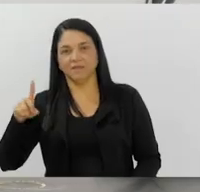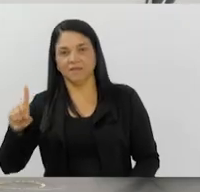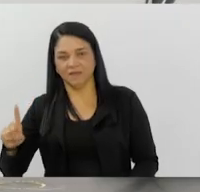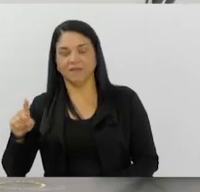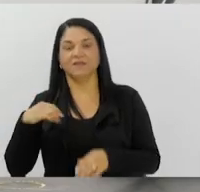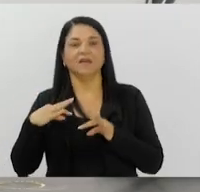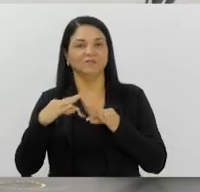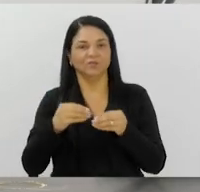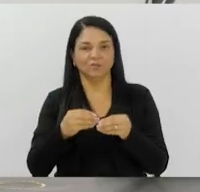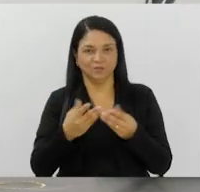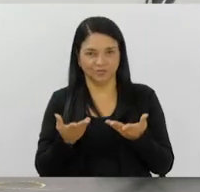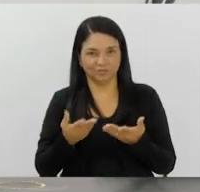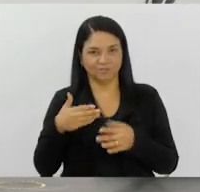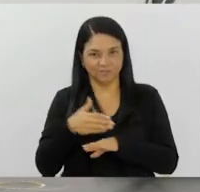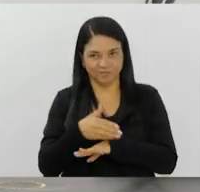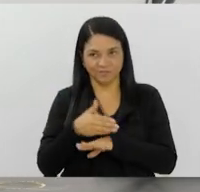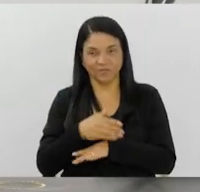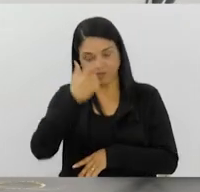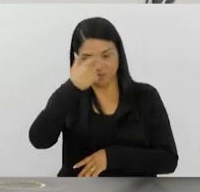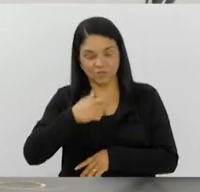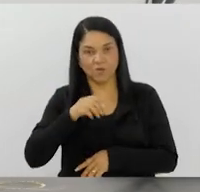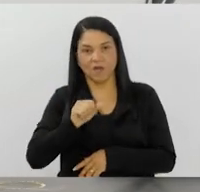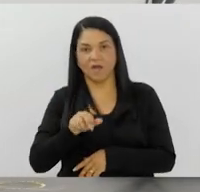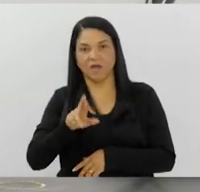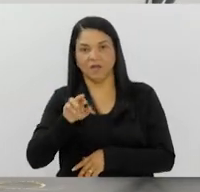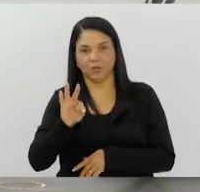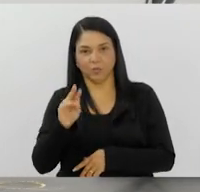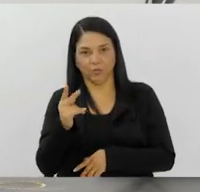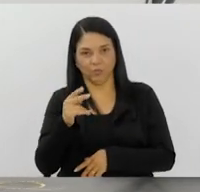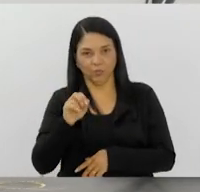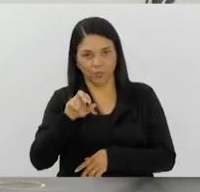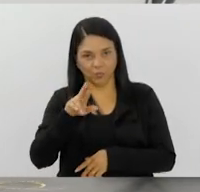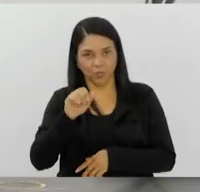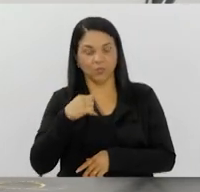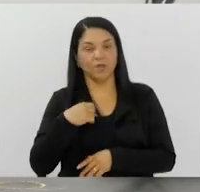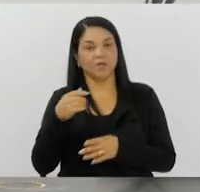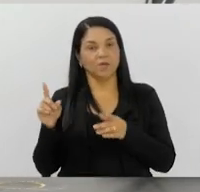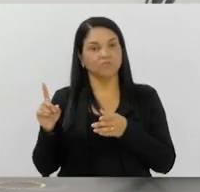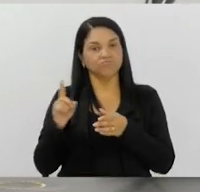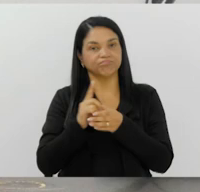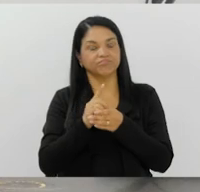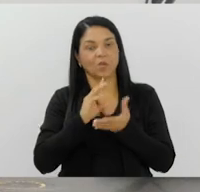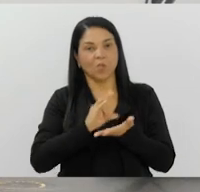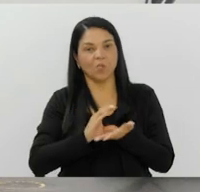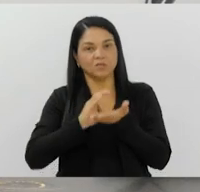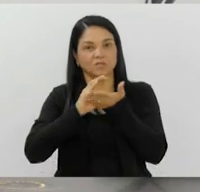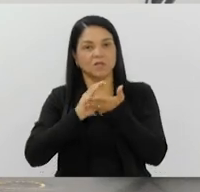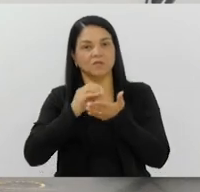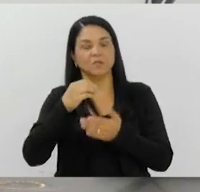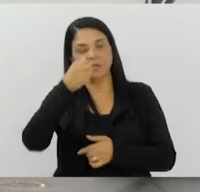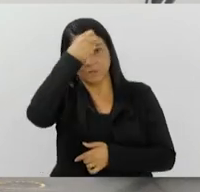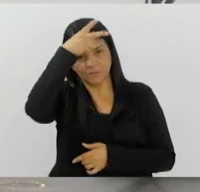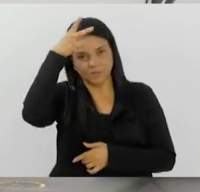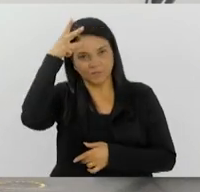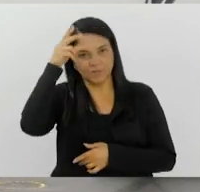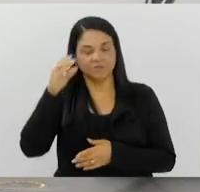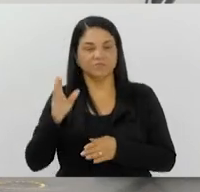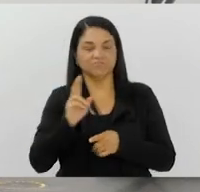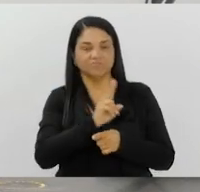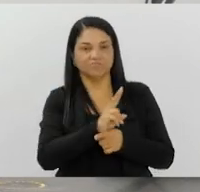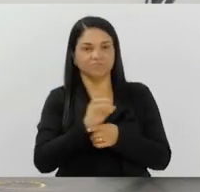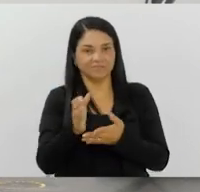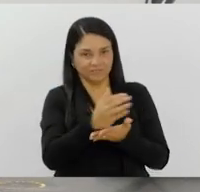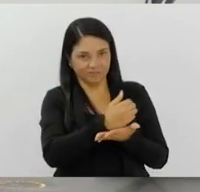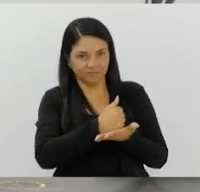aqui eu sou Art Almeida como foi apresentado eu faço parte do Conselho Municipal de proteção de dados mas